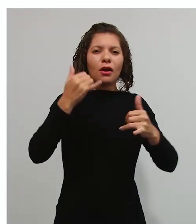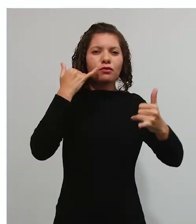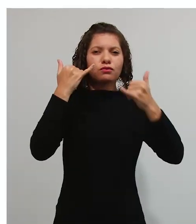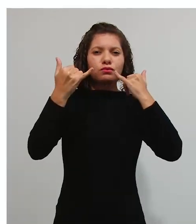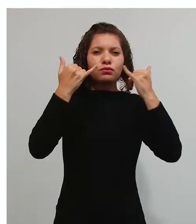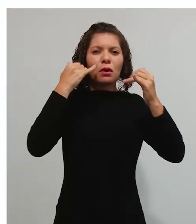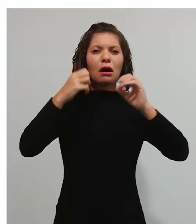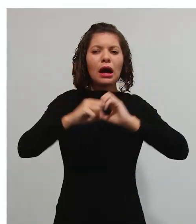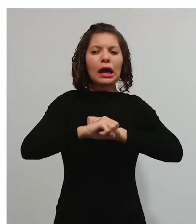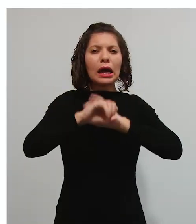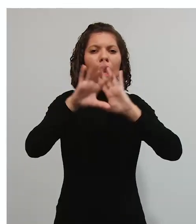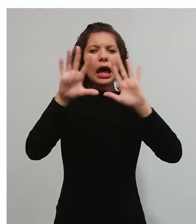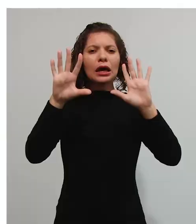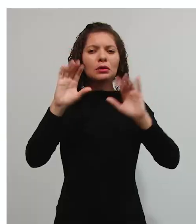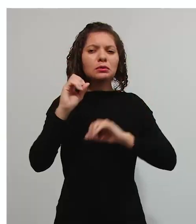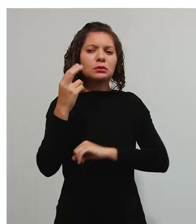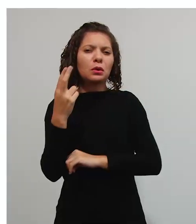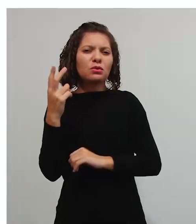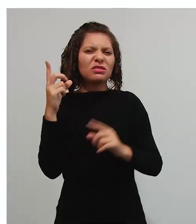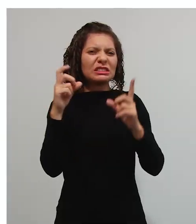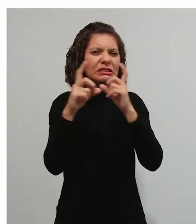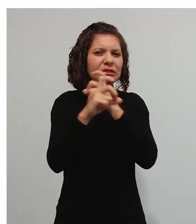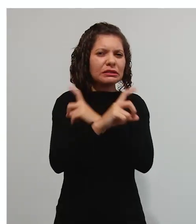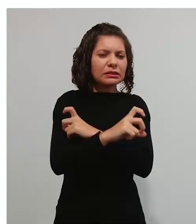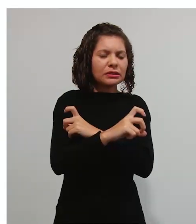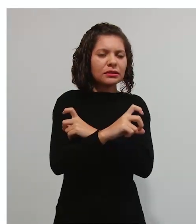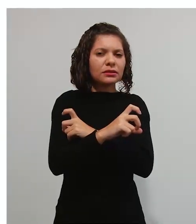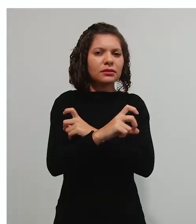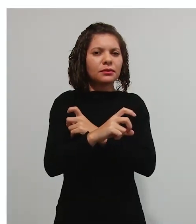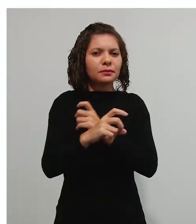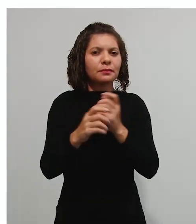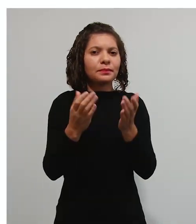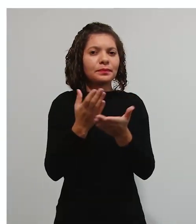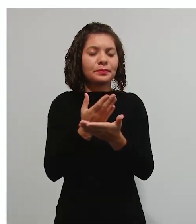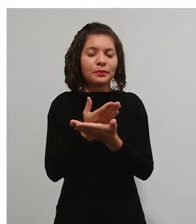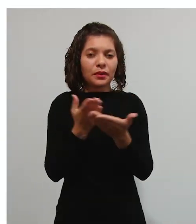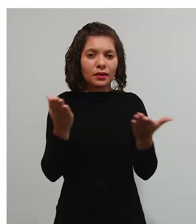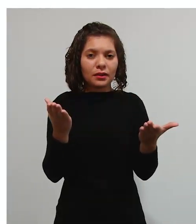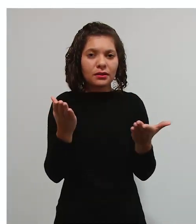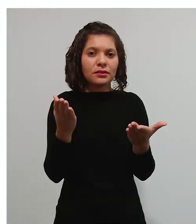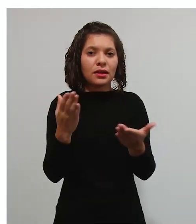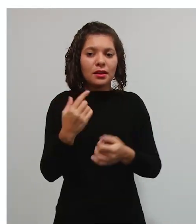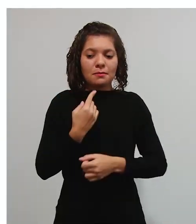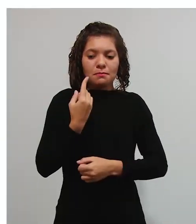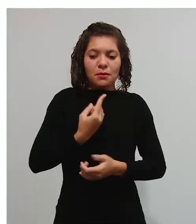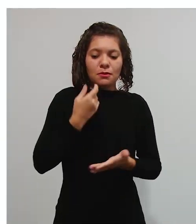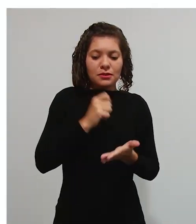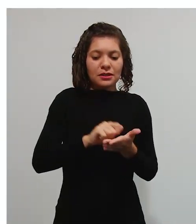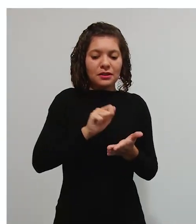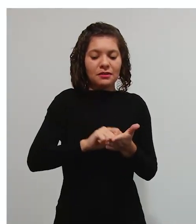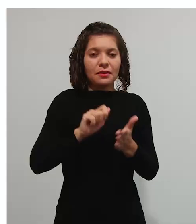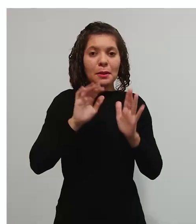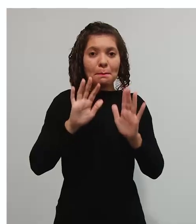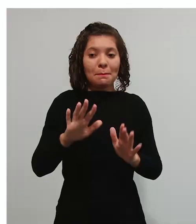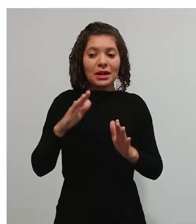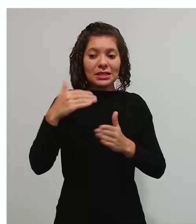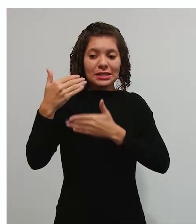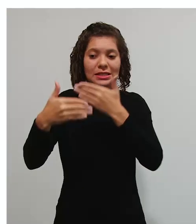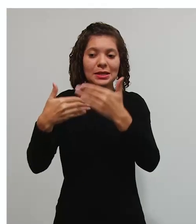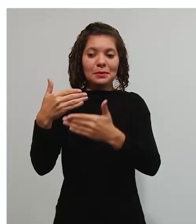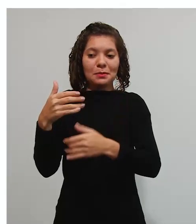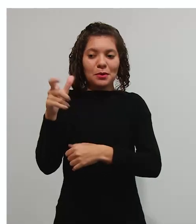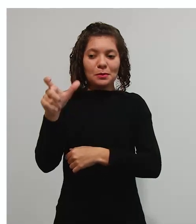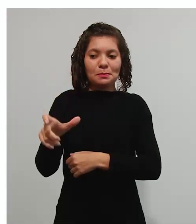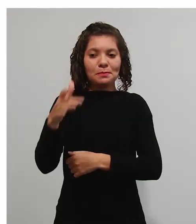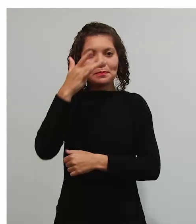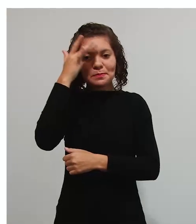estão claras para quem irá lê-lo. Lembre-se, você não estará presente no momento da leitura para sanar as dúvidas do leitor. Então, o